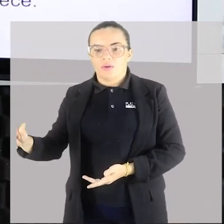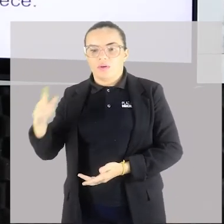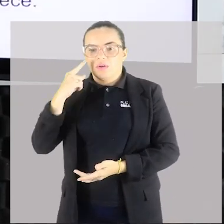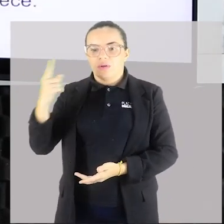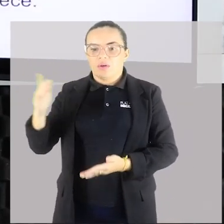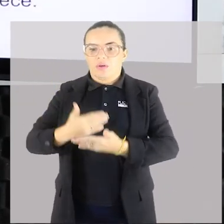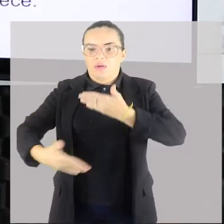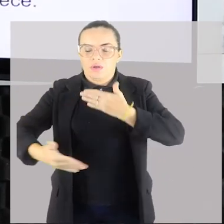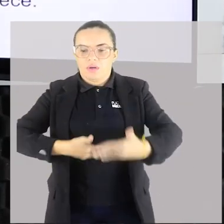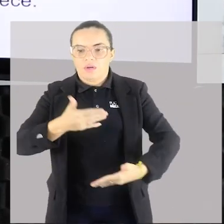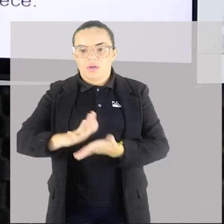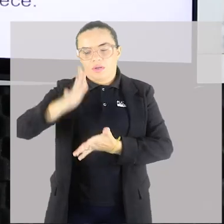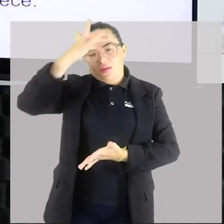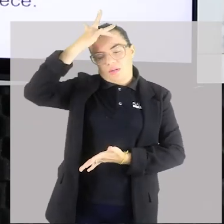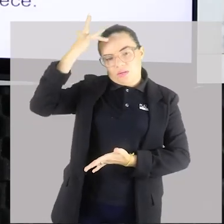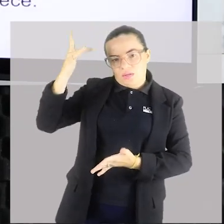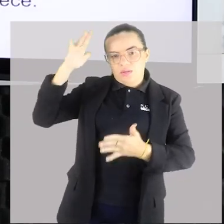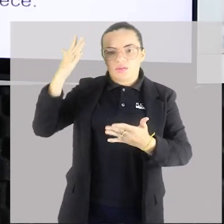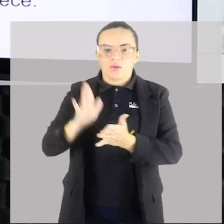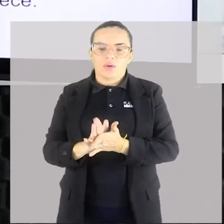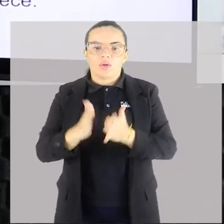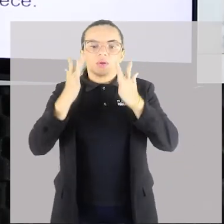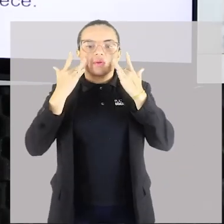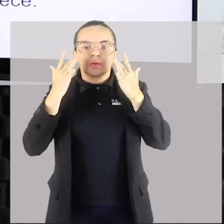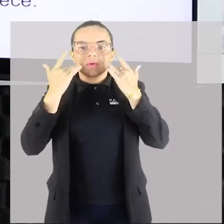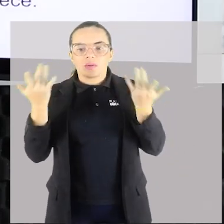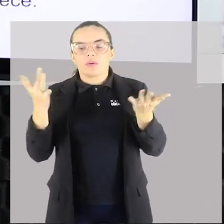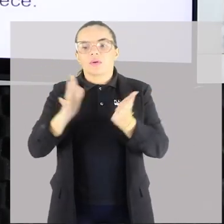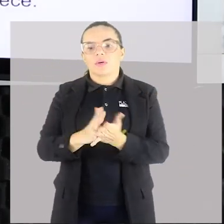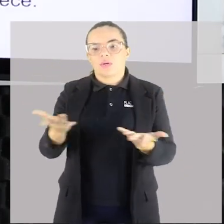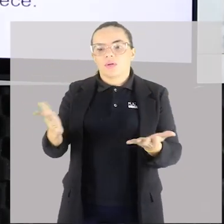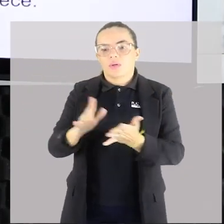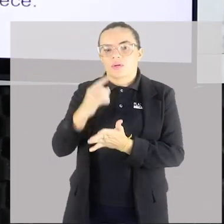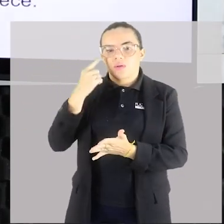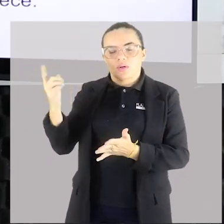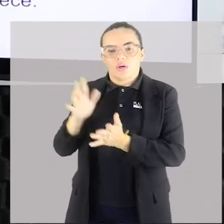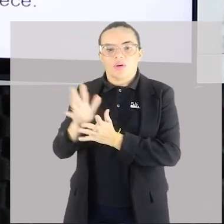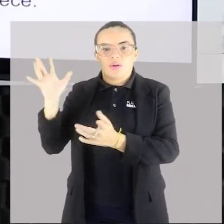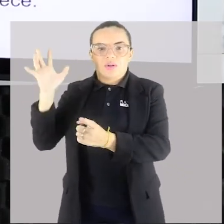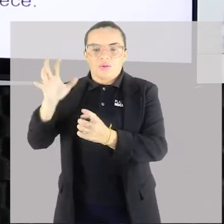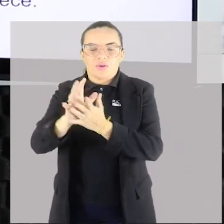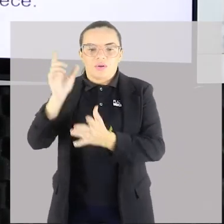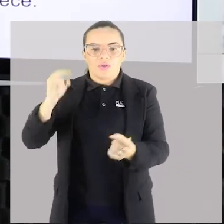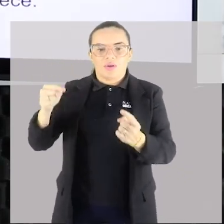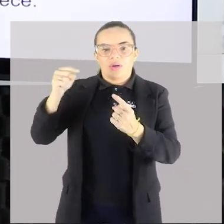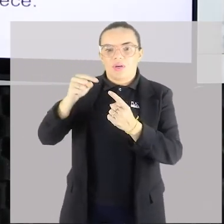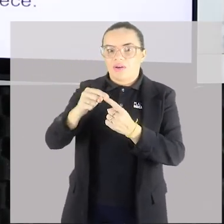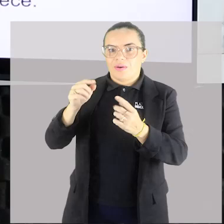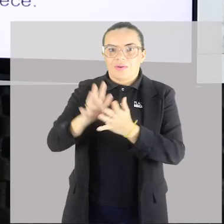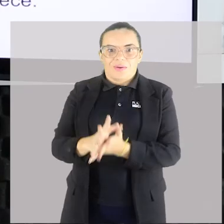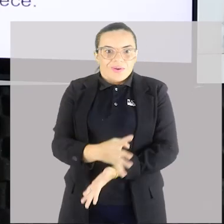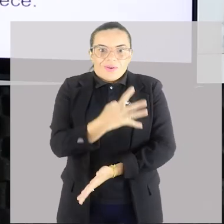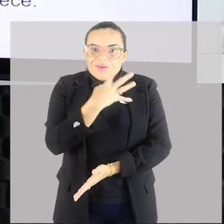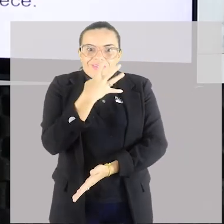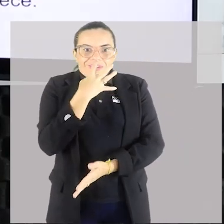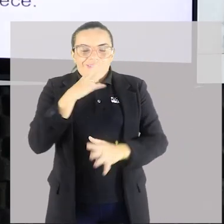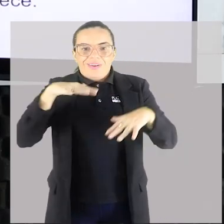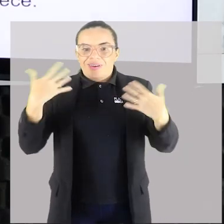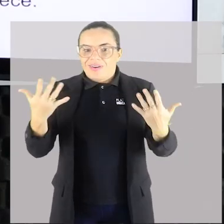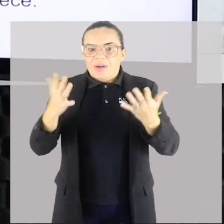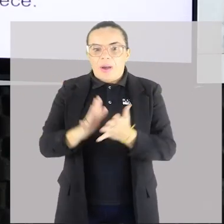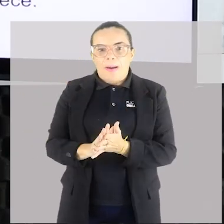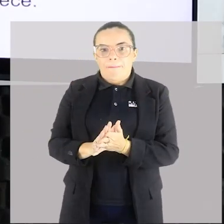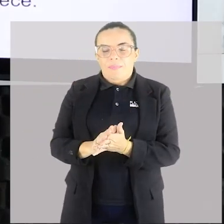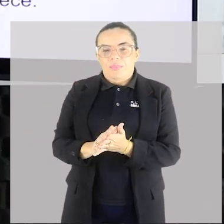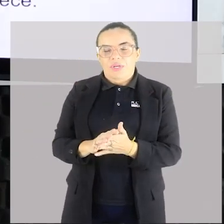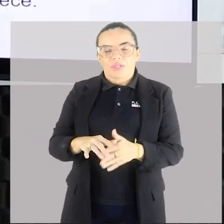público é fundamental. É óbvio que o efeito disso é muito surpreendente, porque você não tem como saber o que vai acontecer. Pode